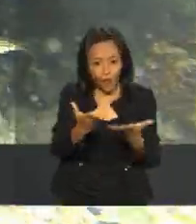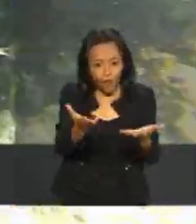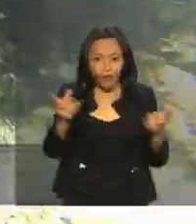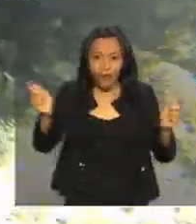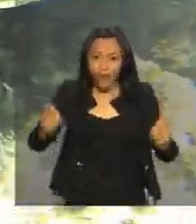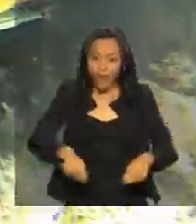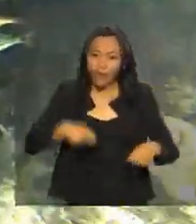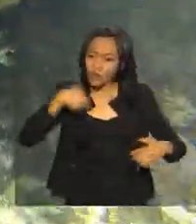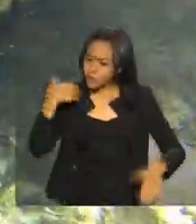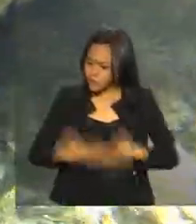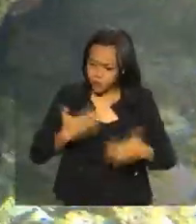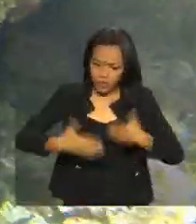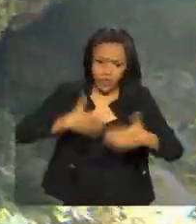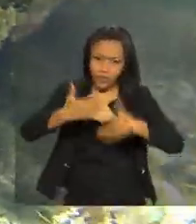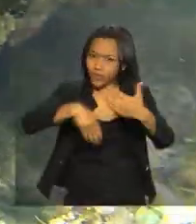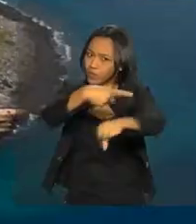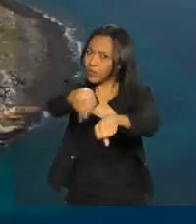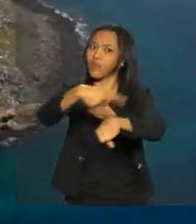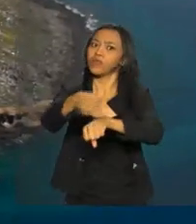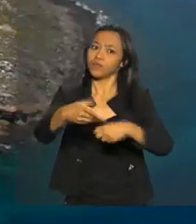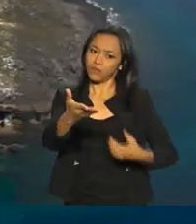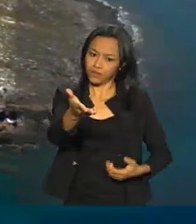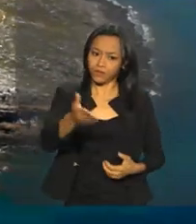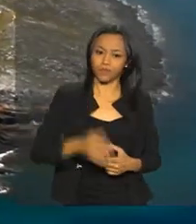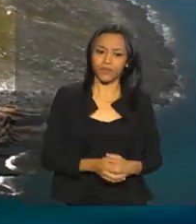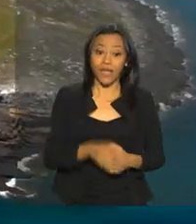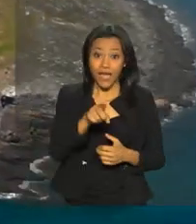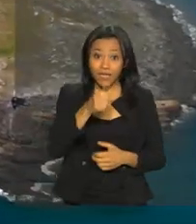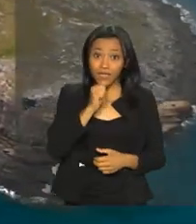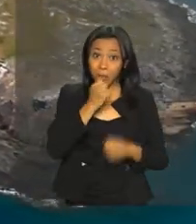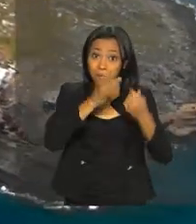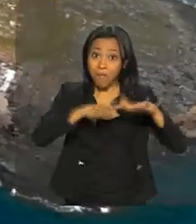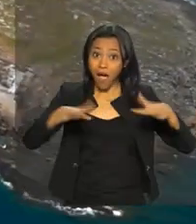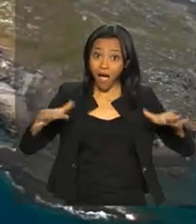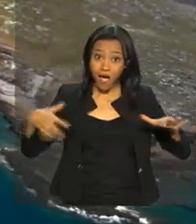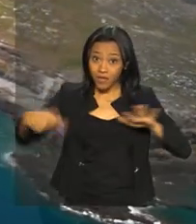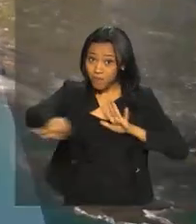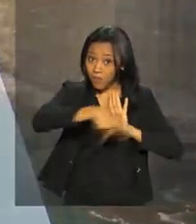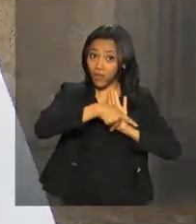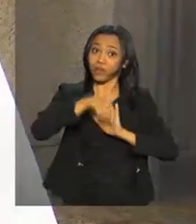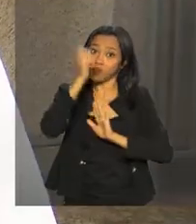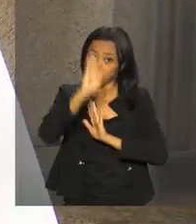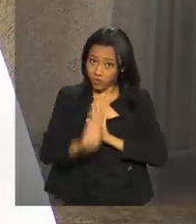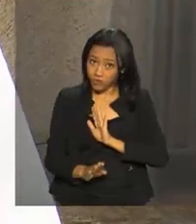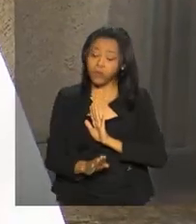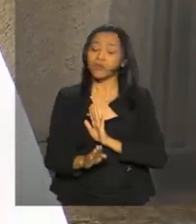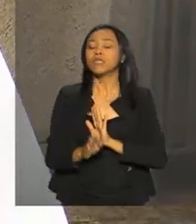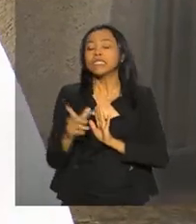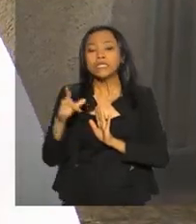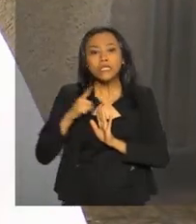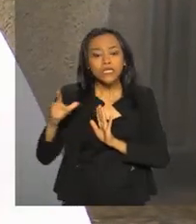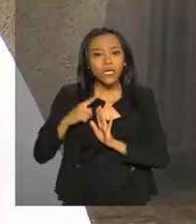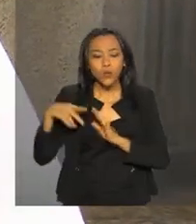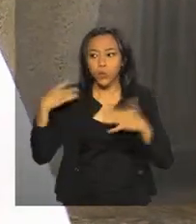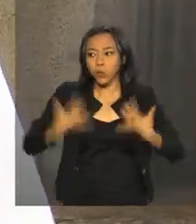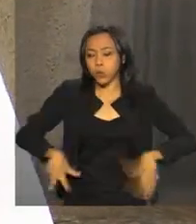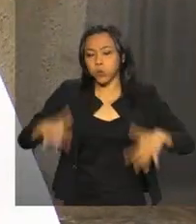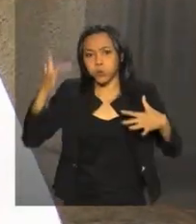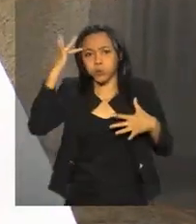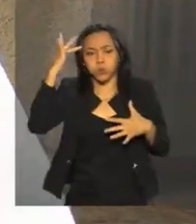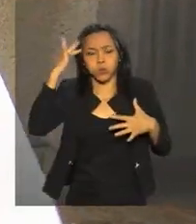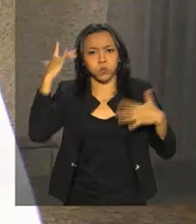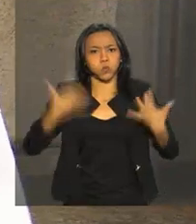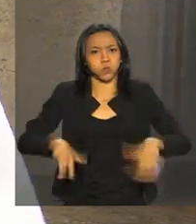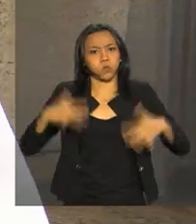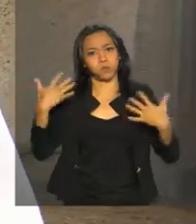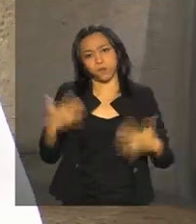fonte de desenvolvimento para o país. Essa porção de mar que nos pertence ela reúne uma potencialidade